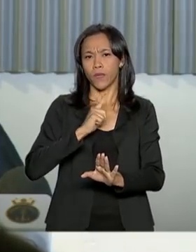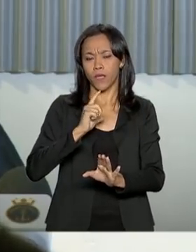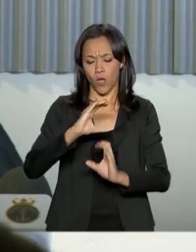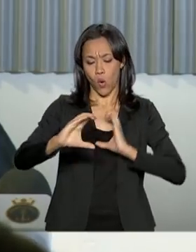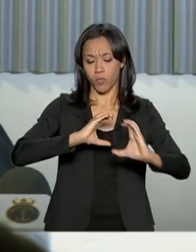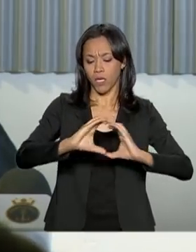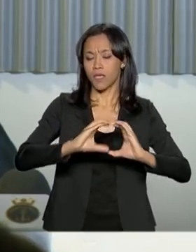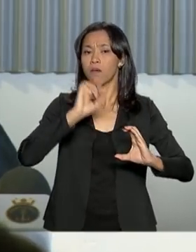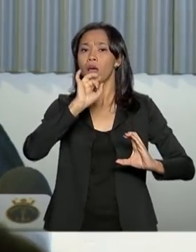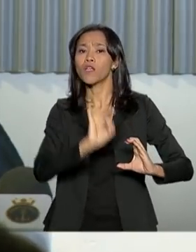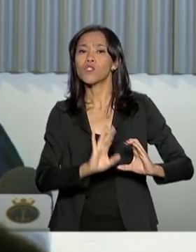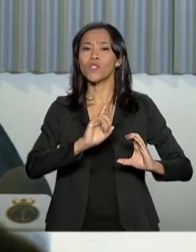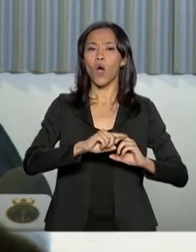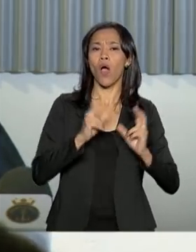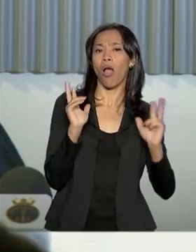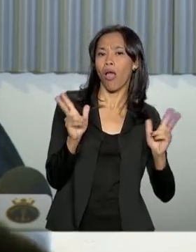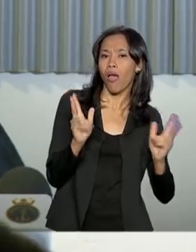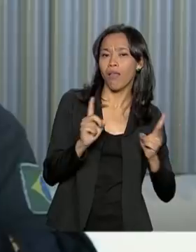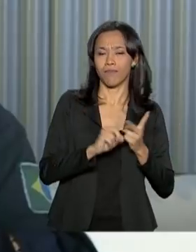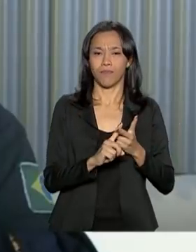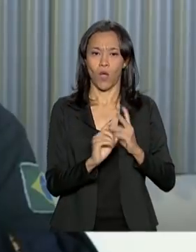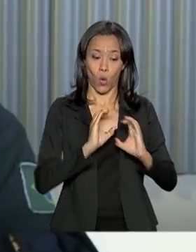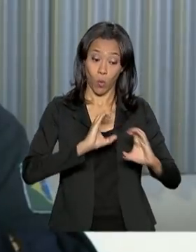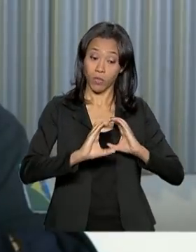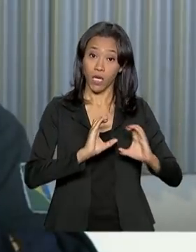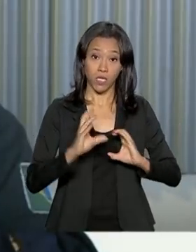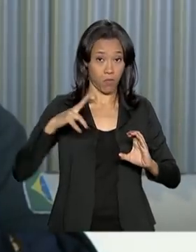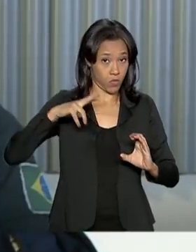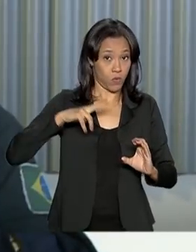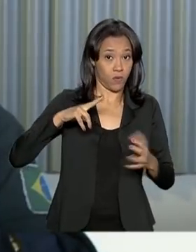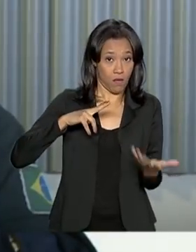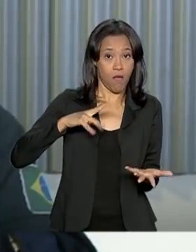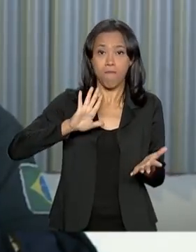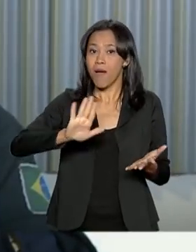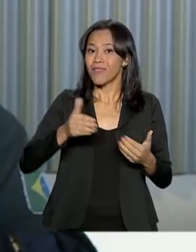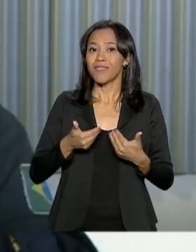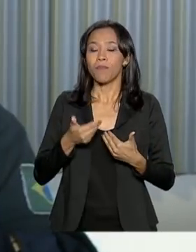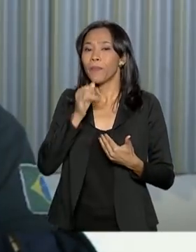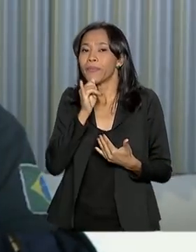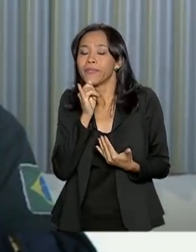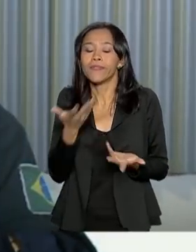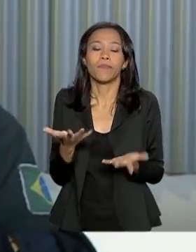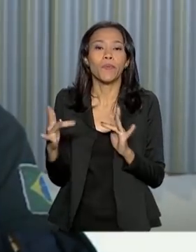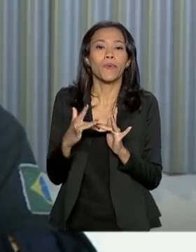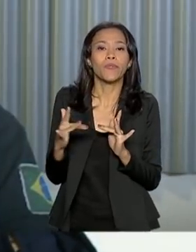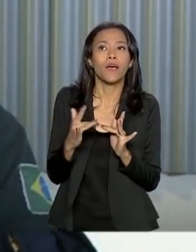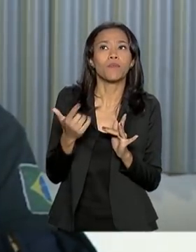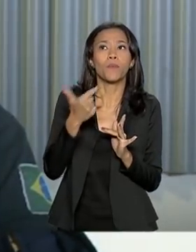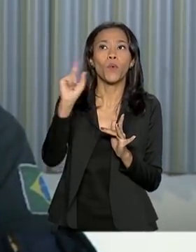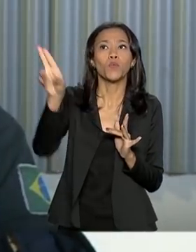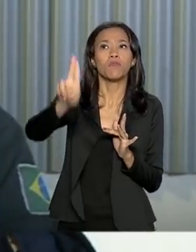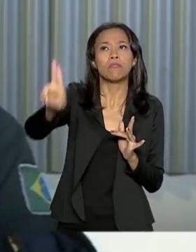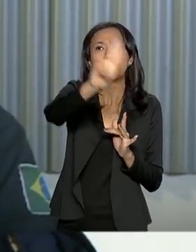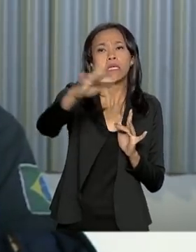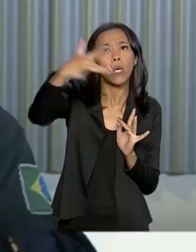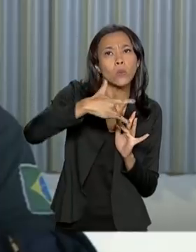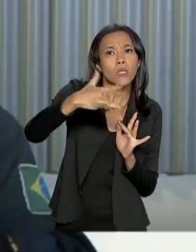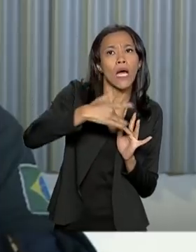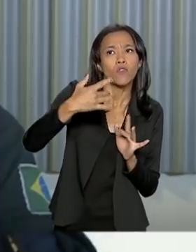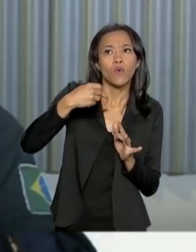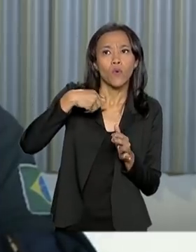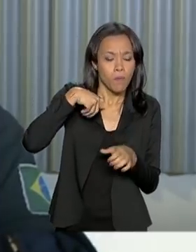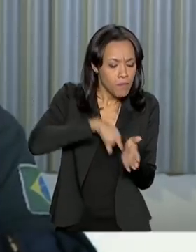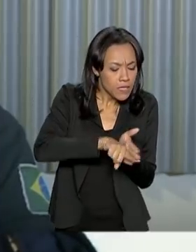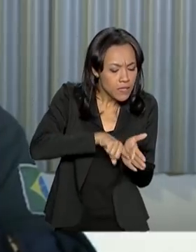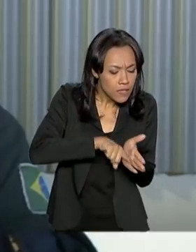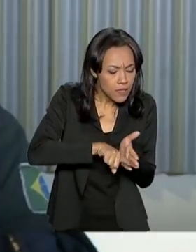ela era voltada para o lazer, para a comunicação pessoal, mas não permitia, por exemplo, que os pesquisadores passassem os resultados